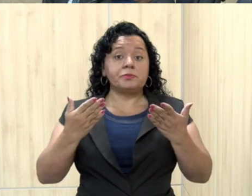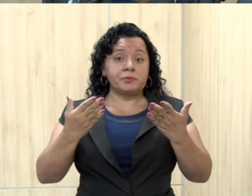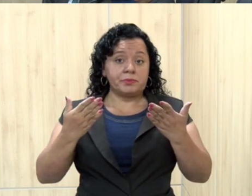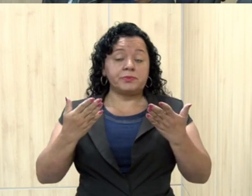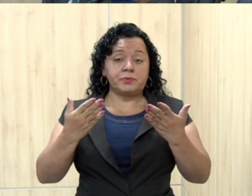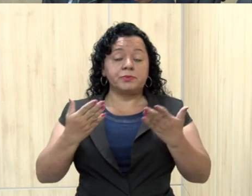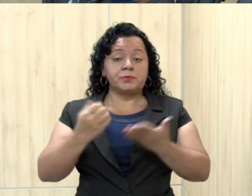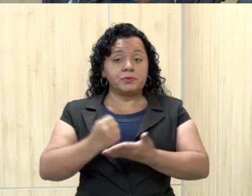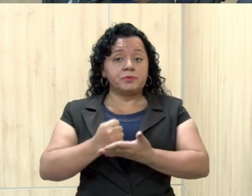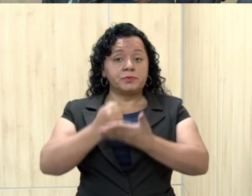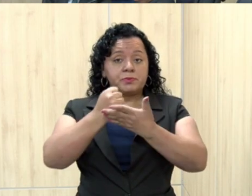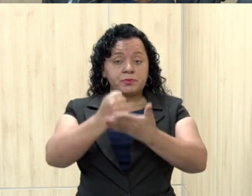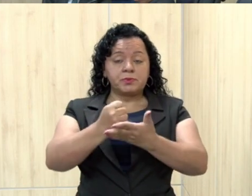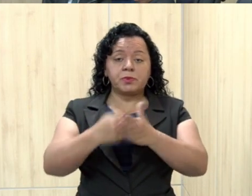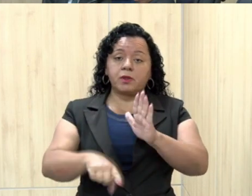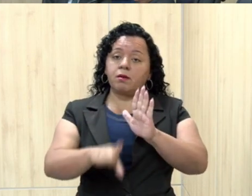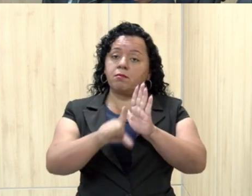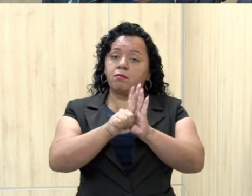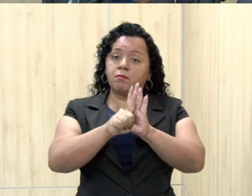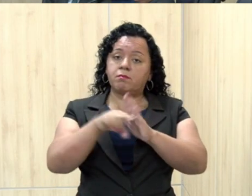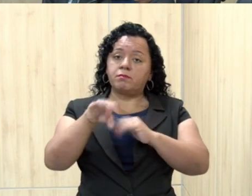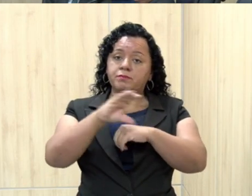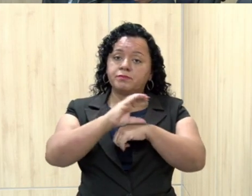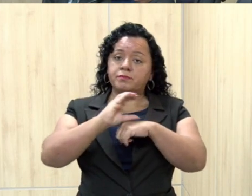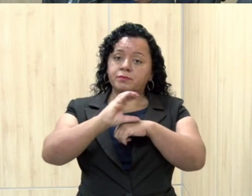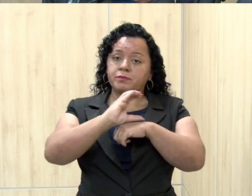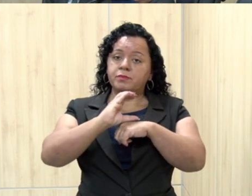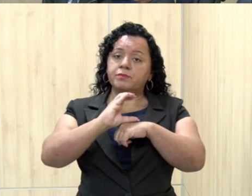está amparado pela legalidade constitucionalidade